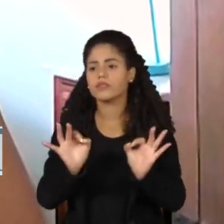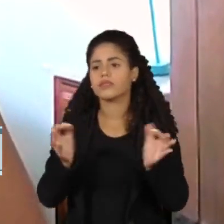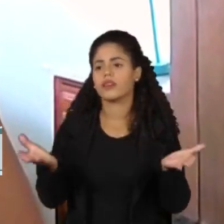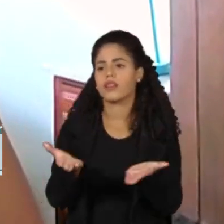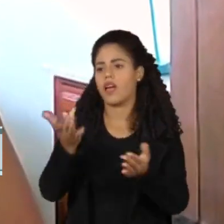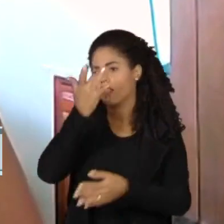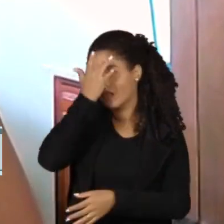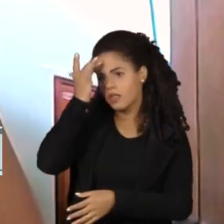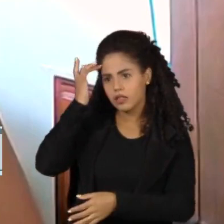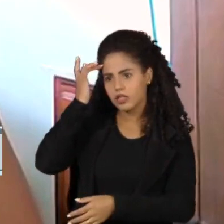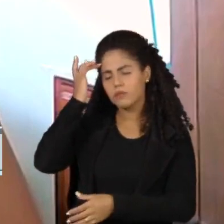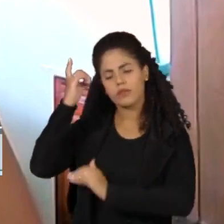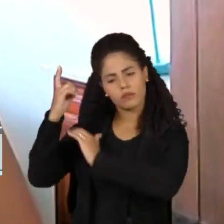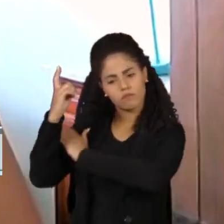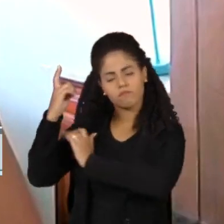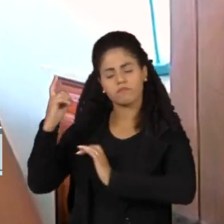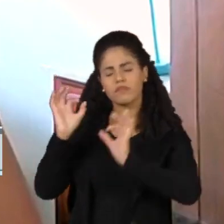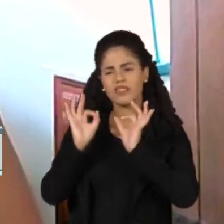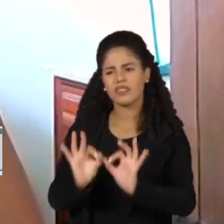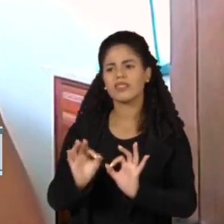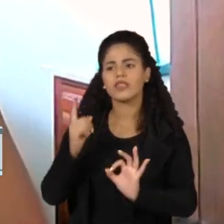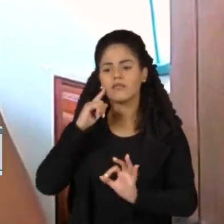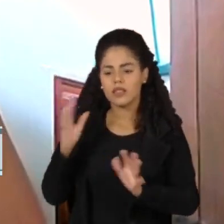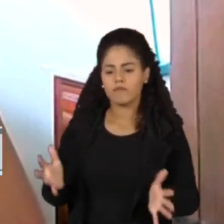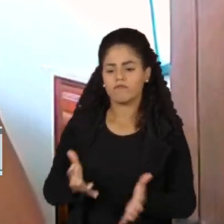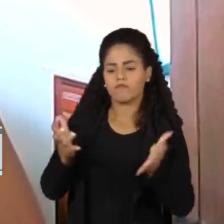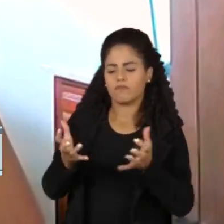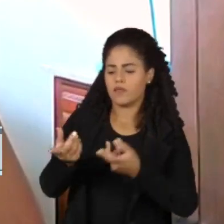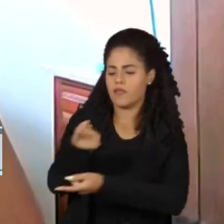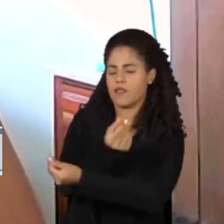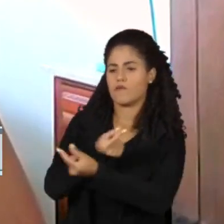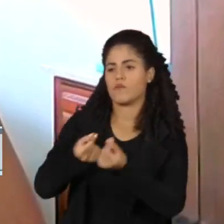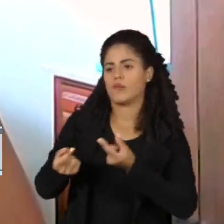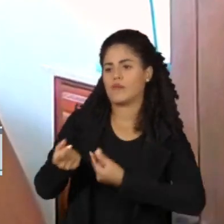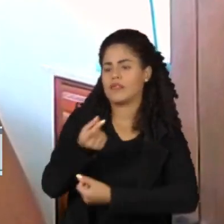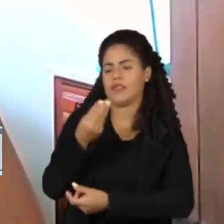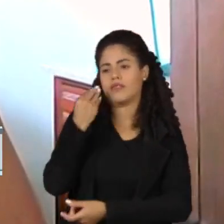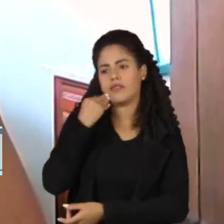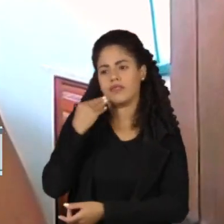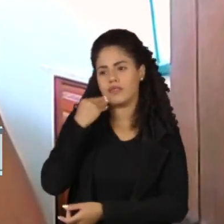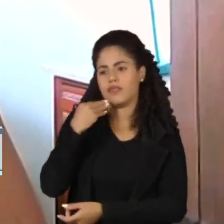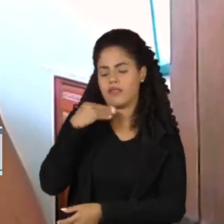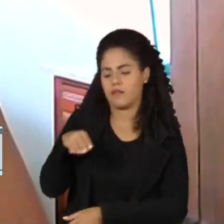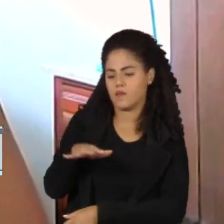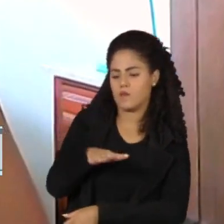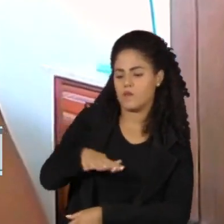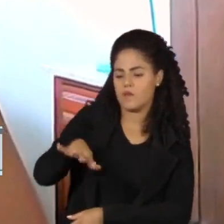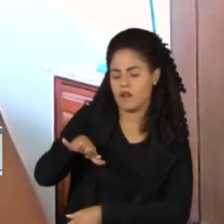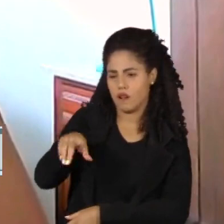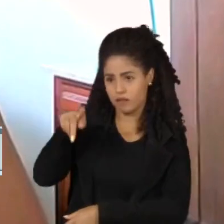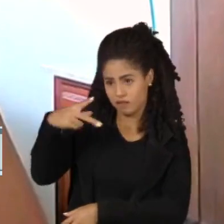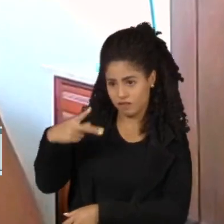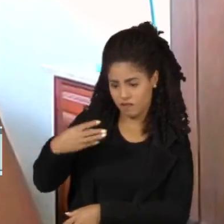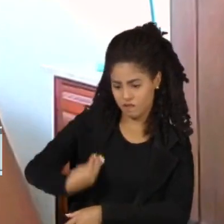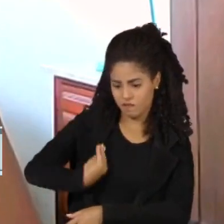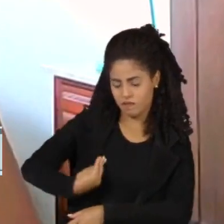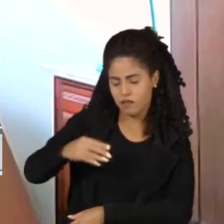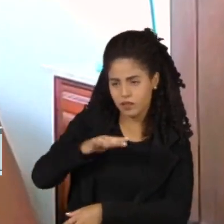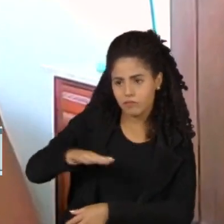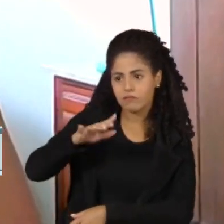tanto as pessoas que estão no seu entorno, você ativa a economia mais circular do seu território e você